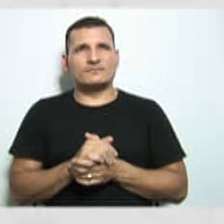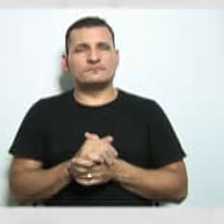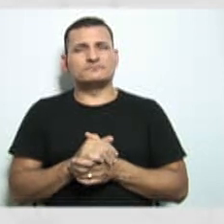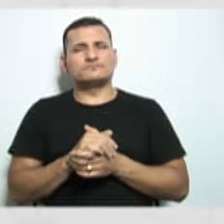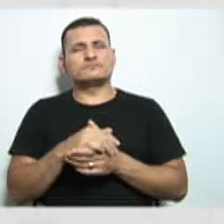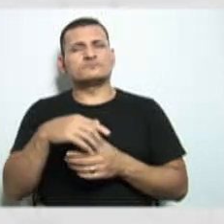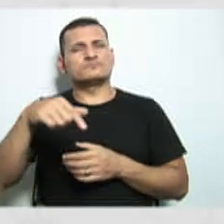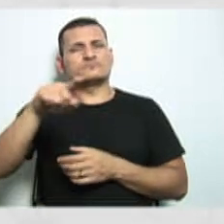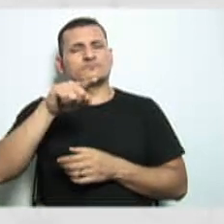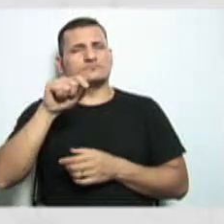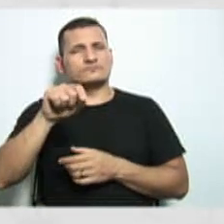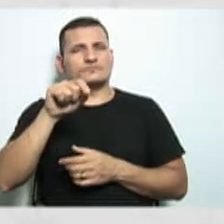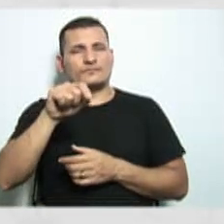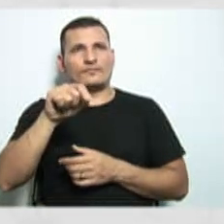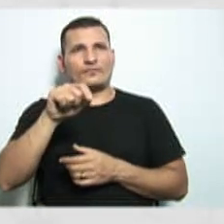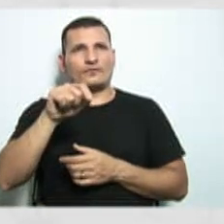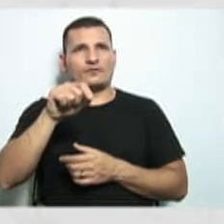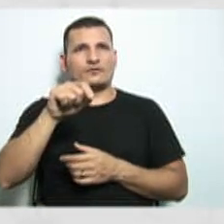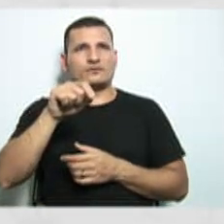você